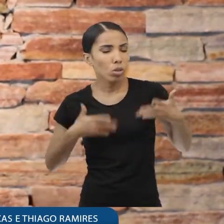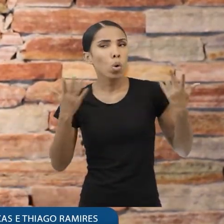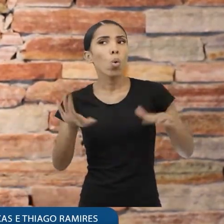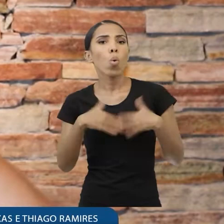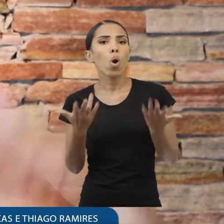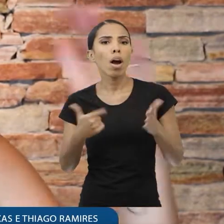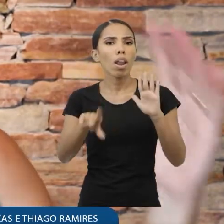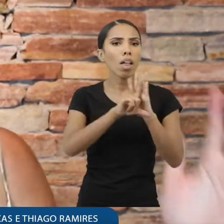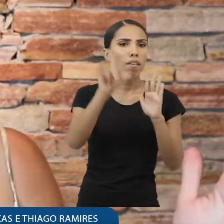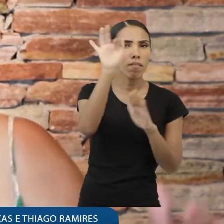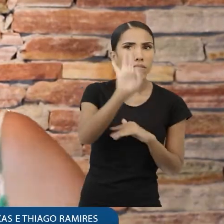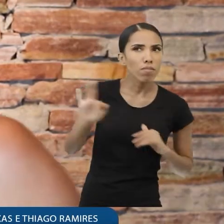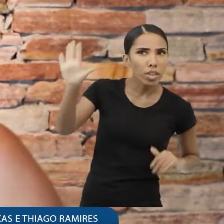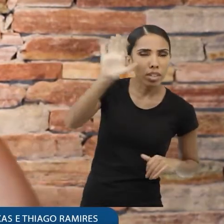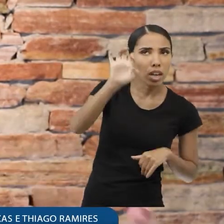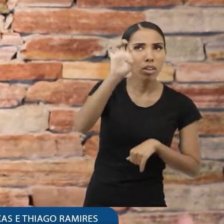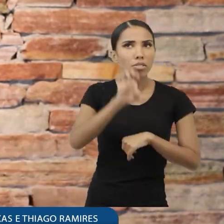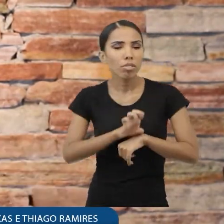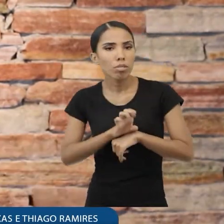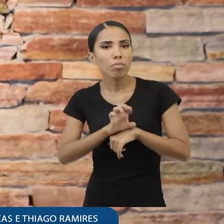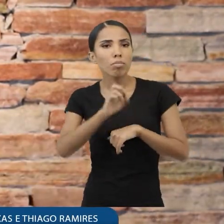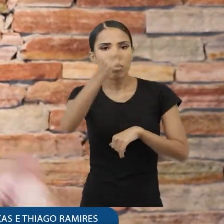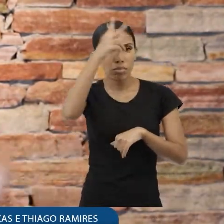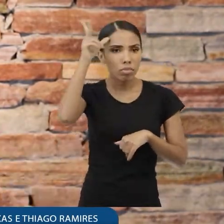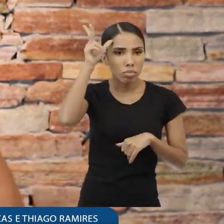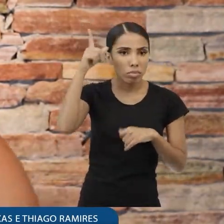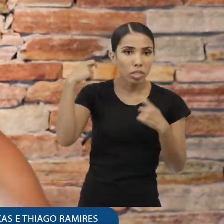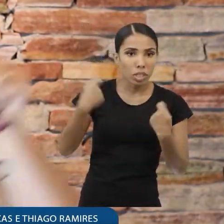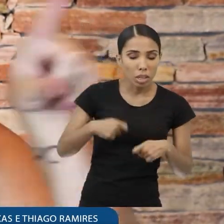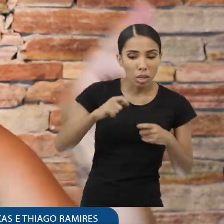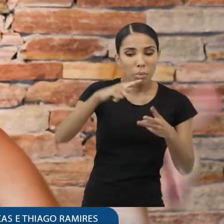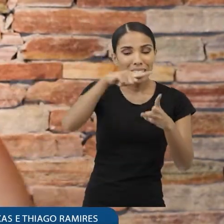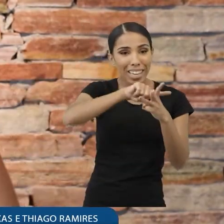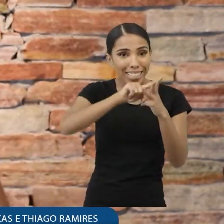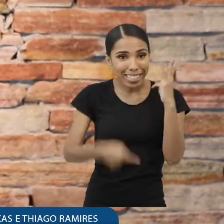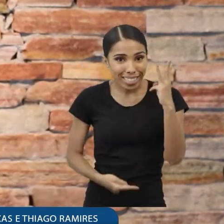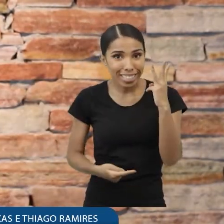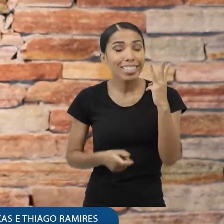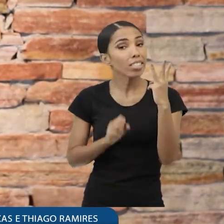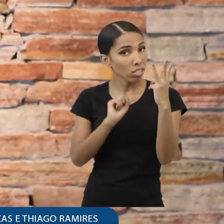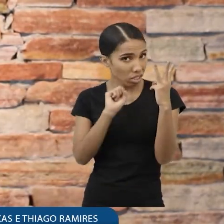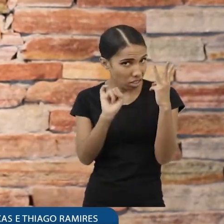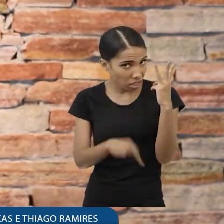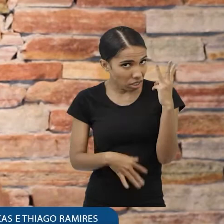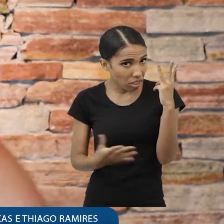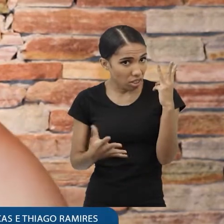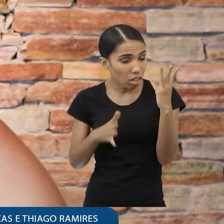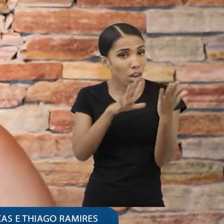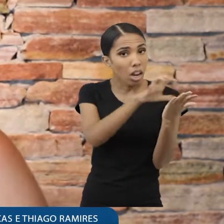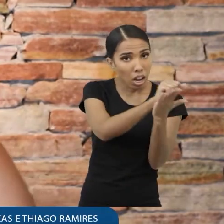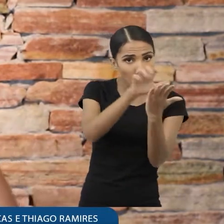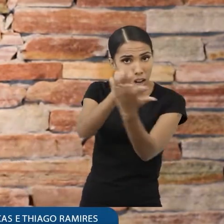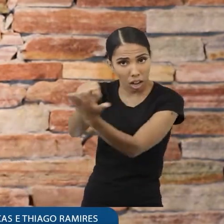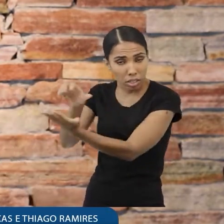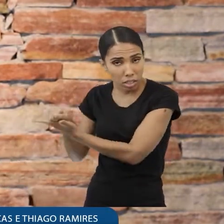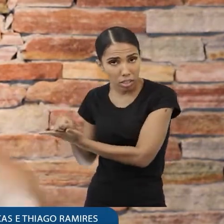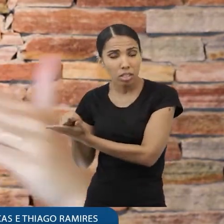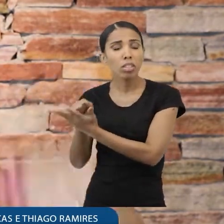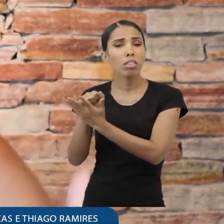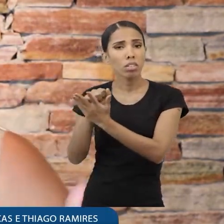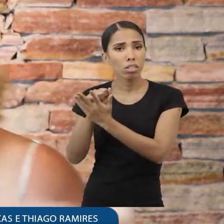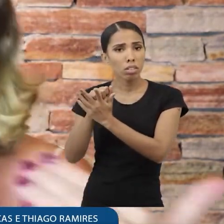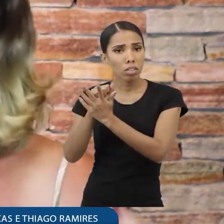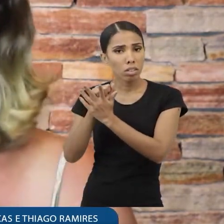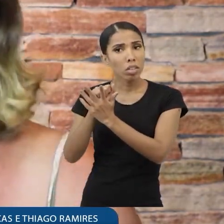qual lei que ele faz uso? A lei federal, estadual, municipal? Eu vou precisar das 3? Se sim, cadastro os projetos nas 3